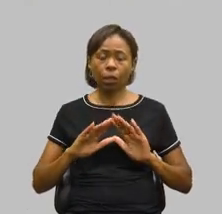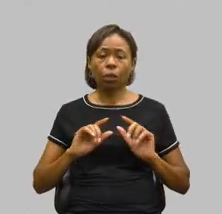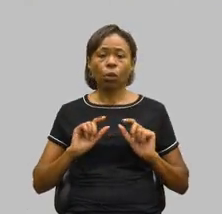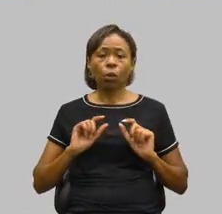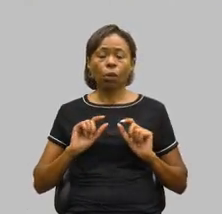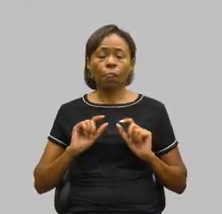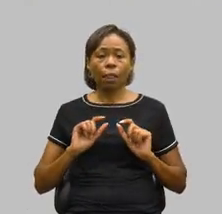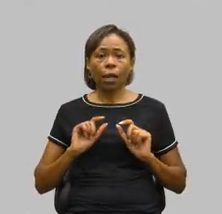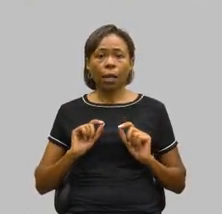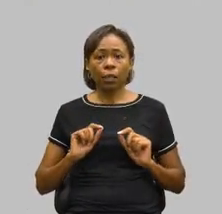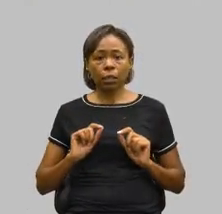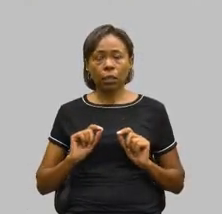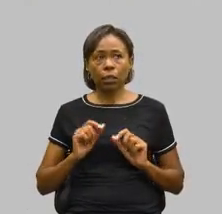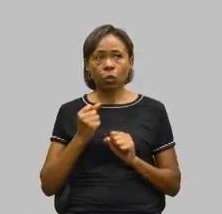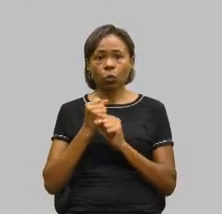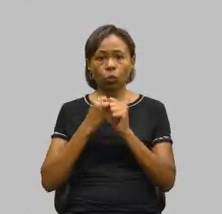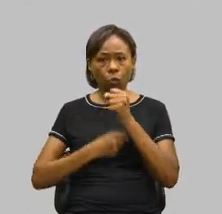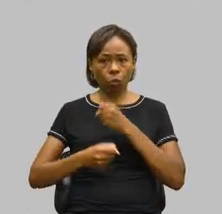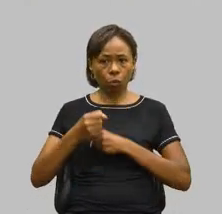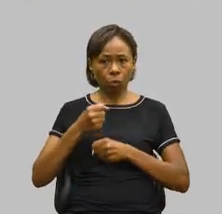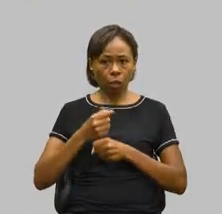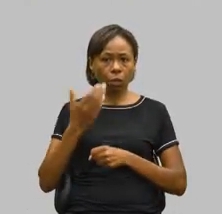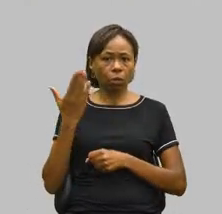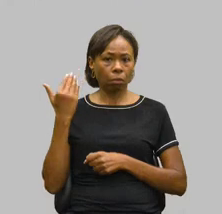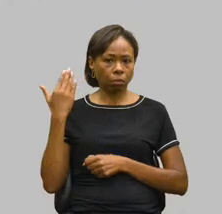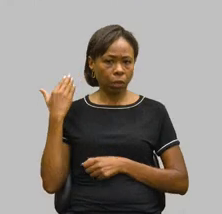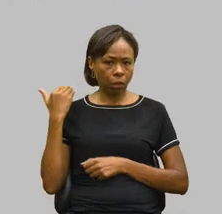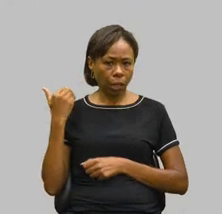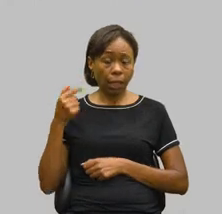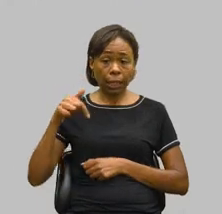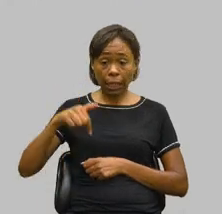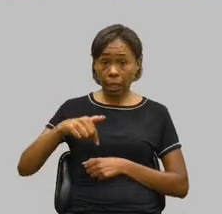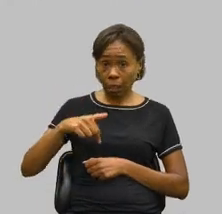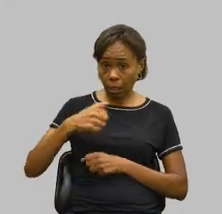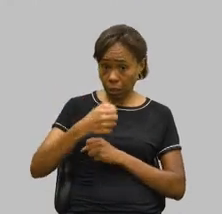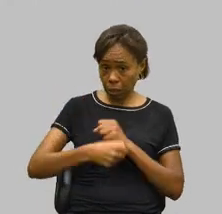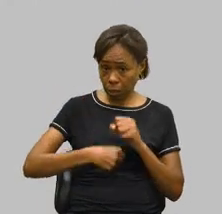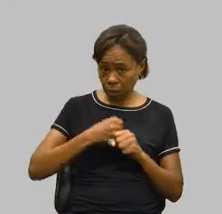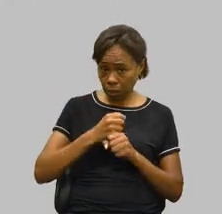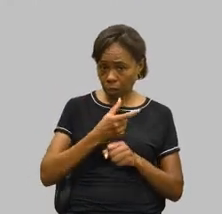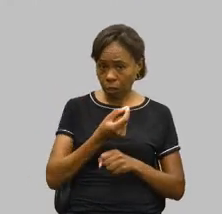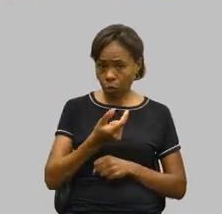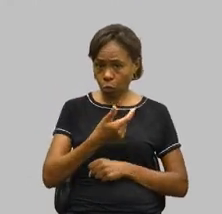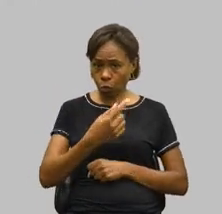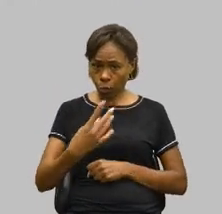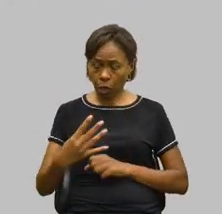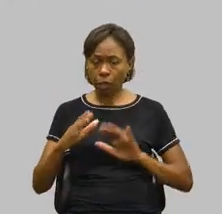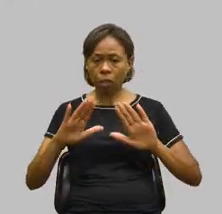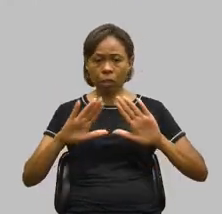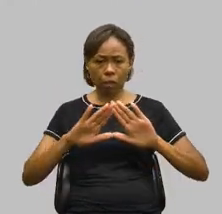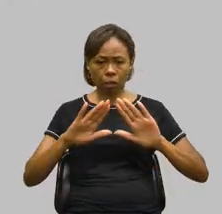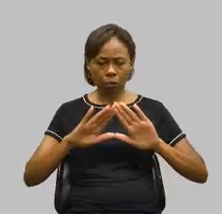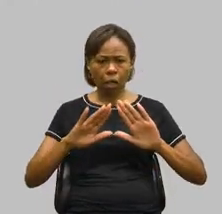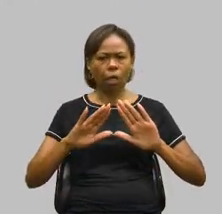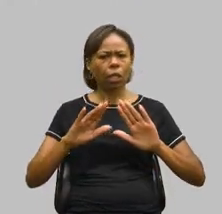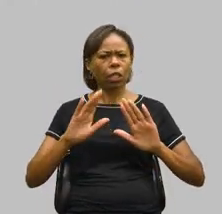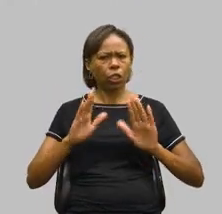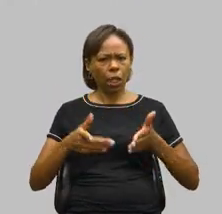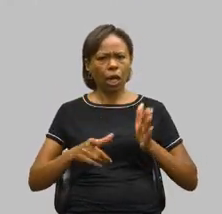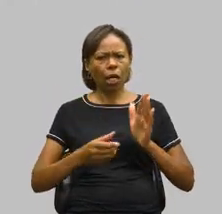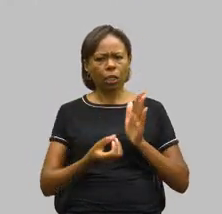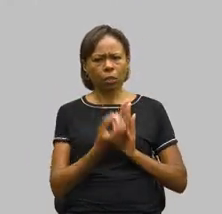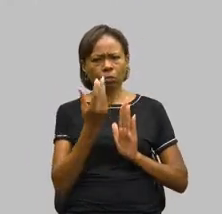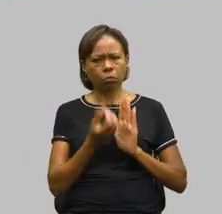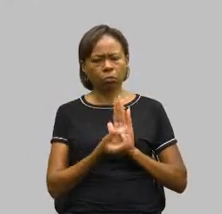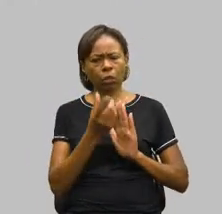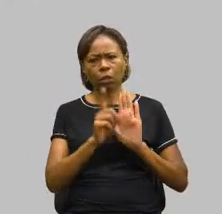eh no ano passado e nesse ano a Assembleia Legislativa de Minas tem produzido muita legislação No que diz respeito